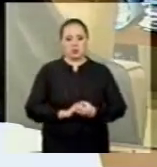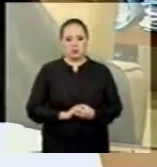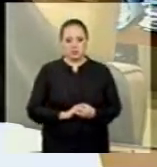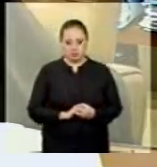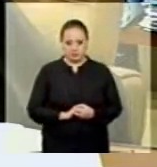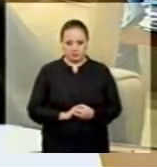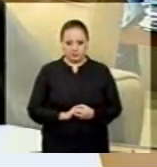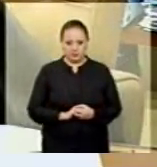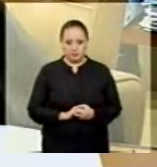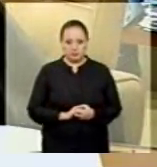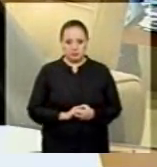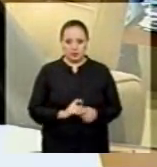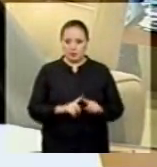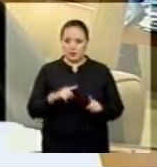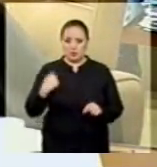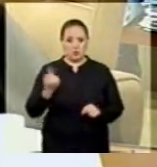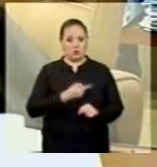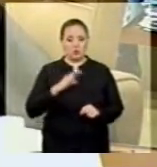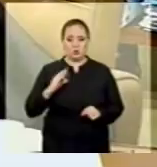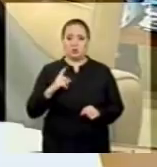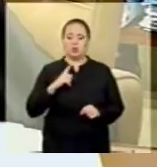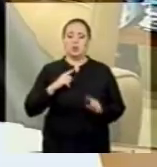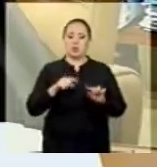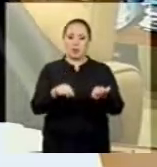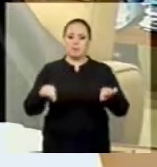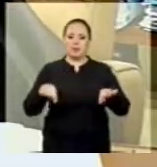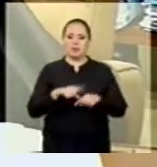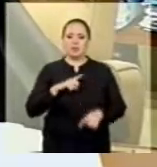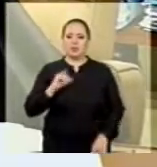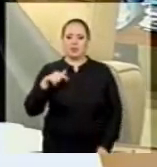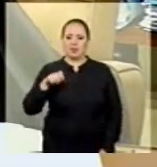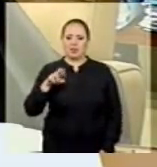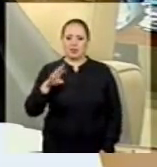Mas todos nós certamente temos no gabinete inquéritos